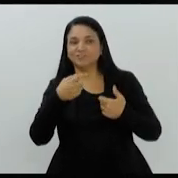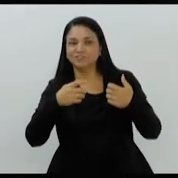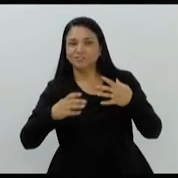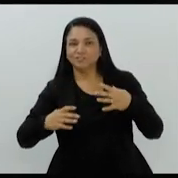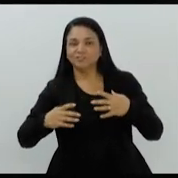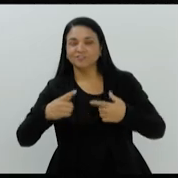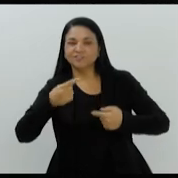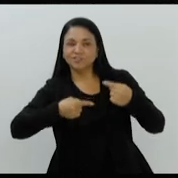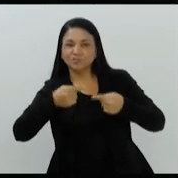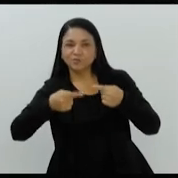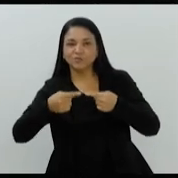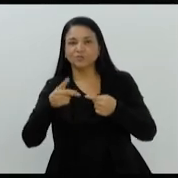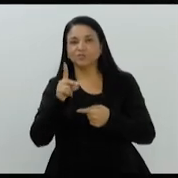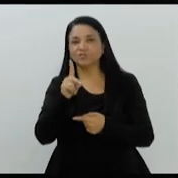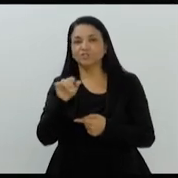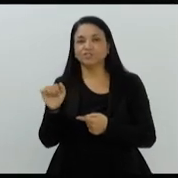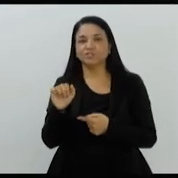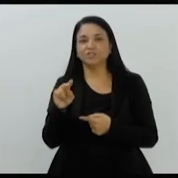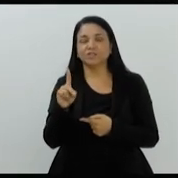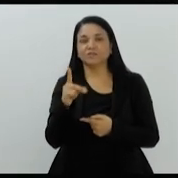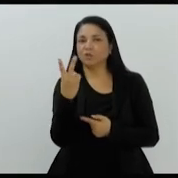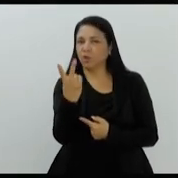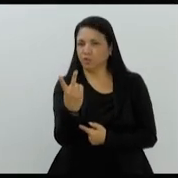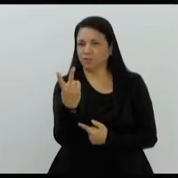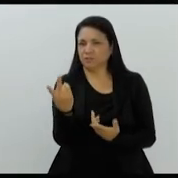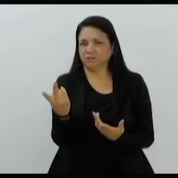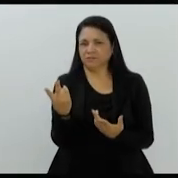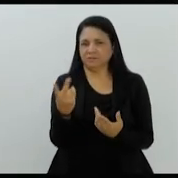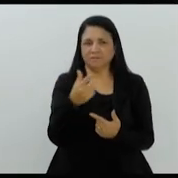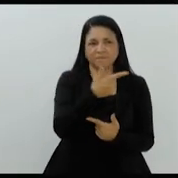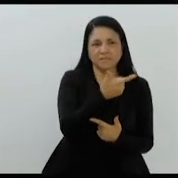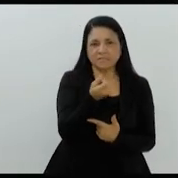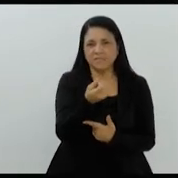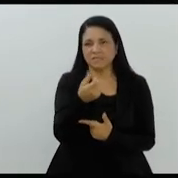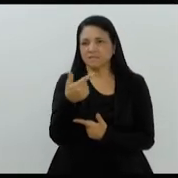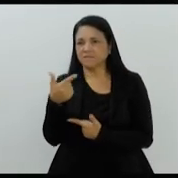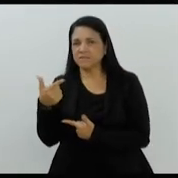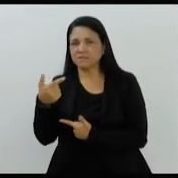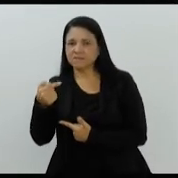de duas datas. E aí,